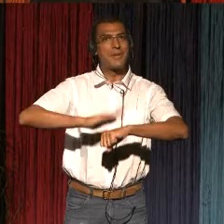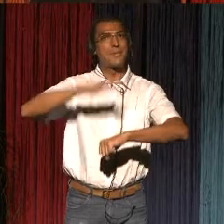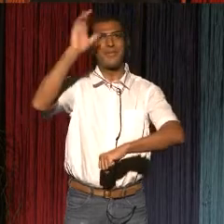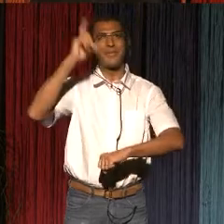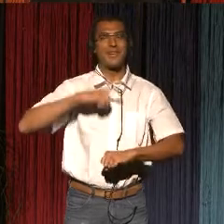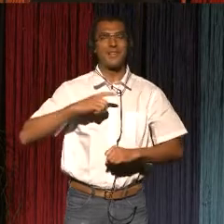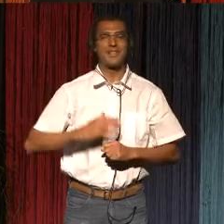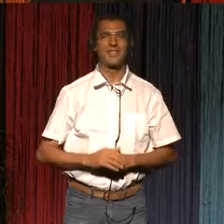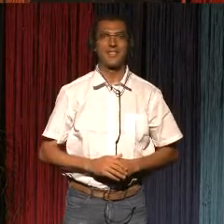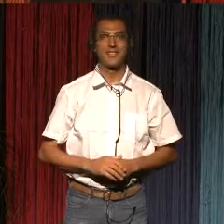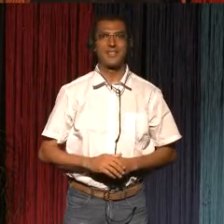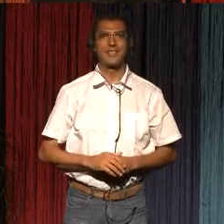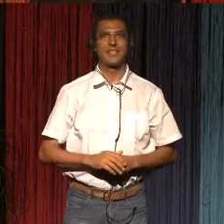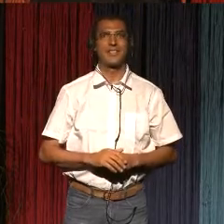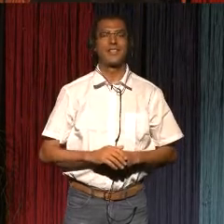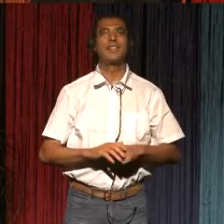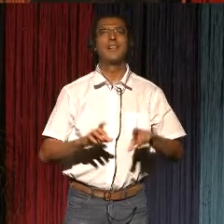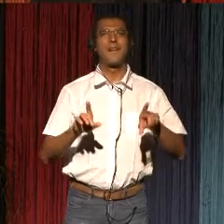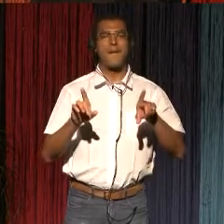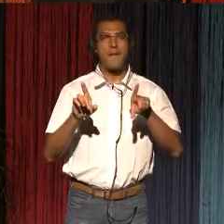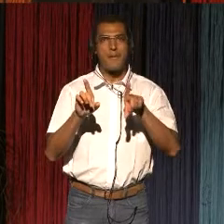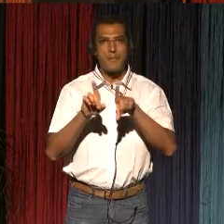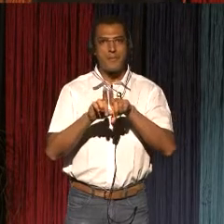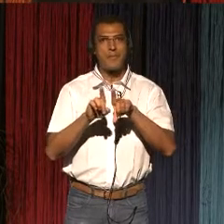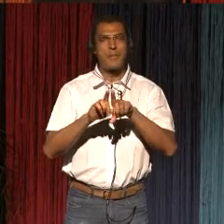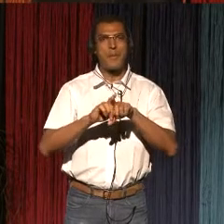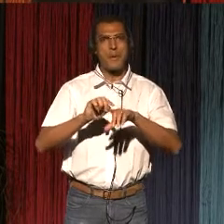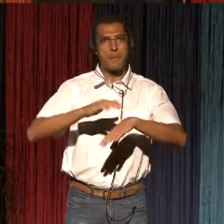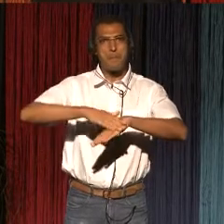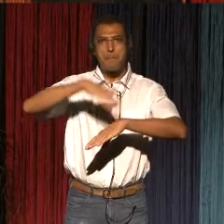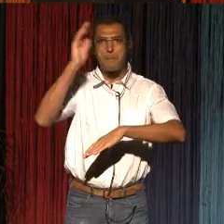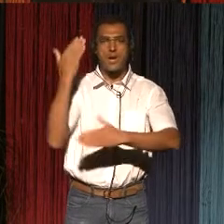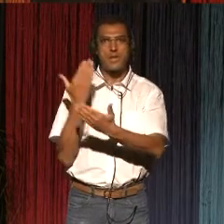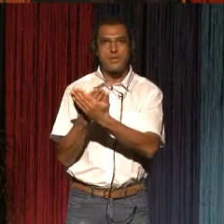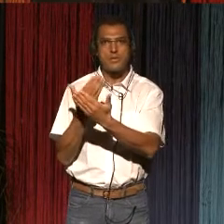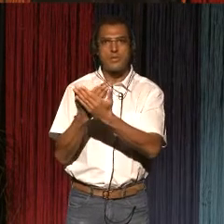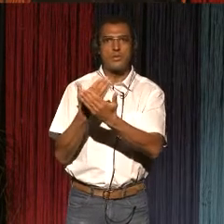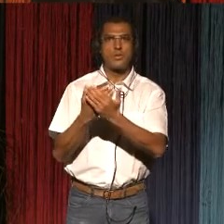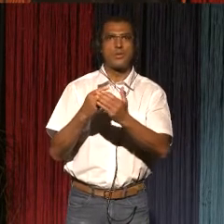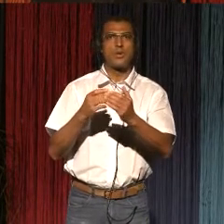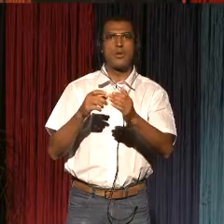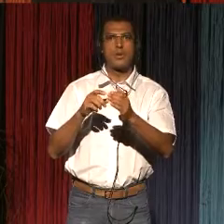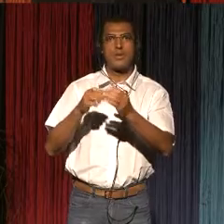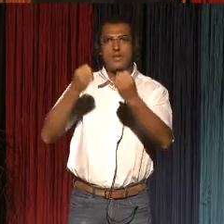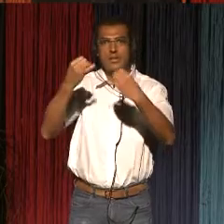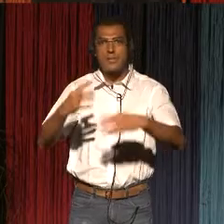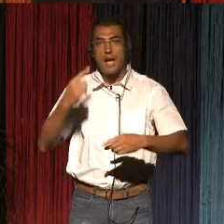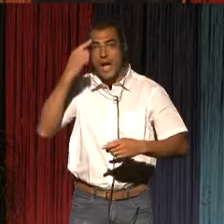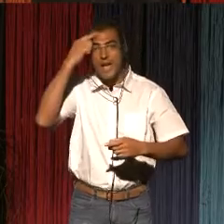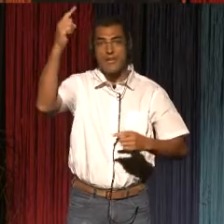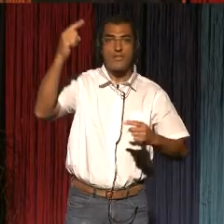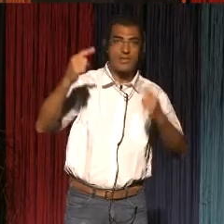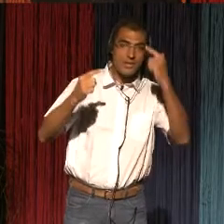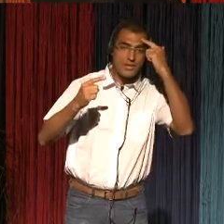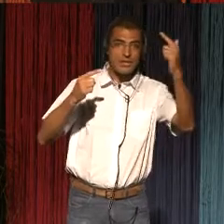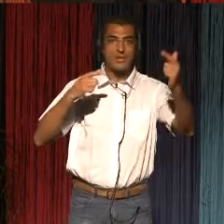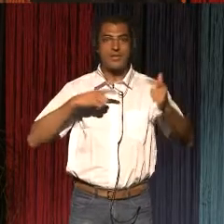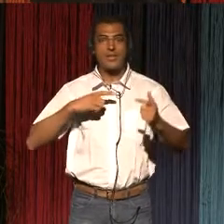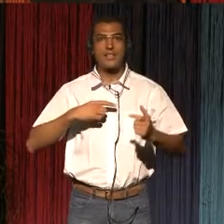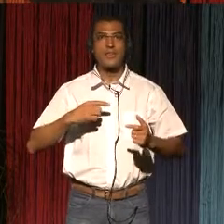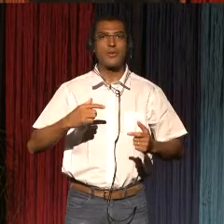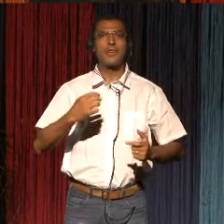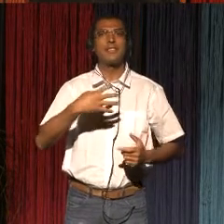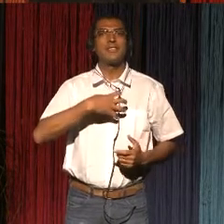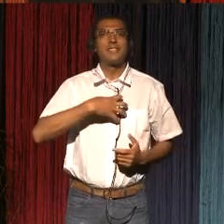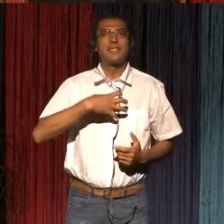O fator preditor mais estudado, falando da criatividade na psicologia social, é o humor.